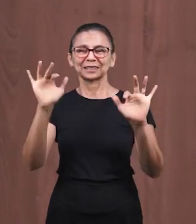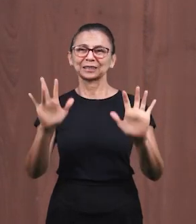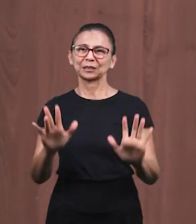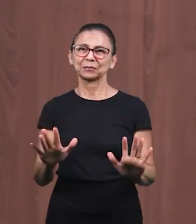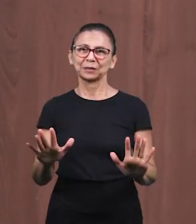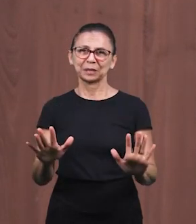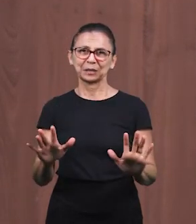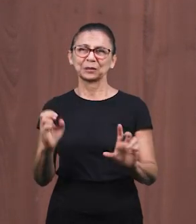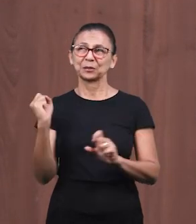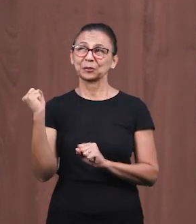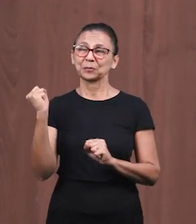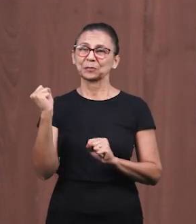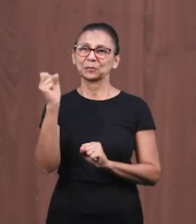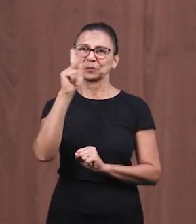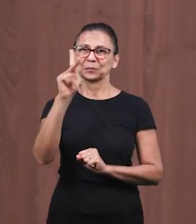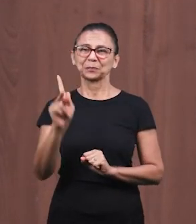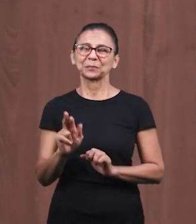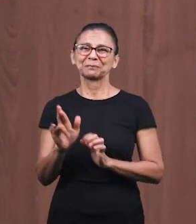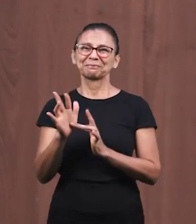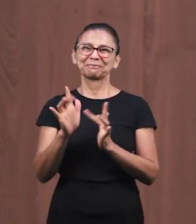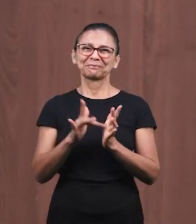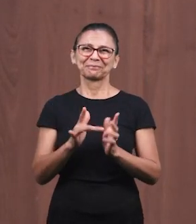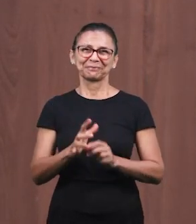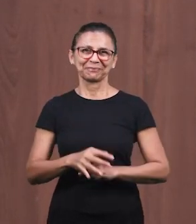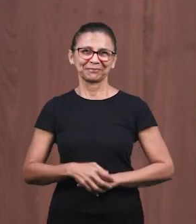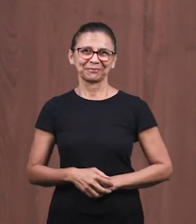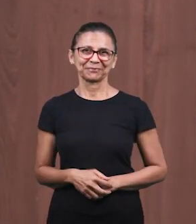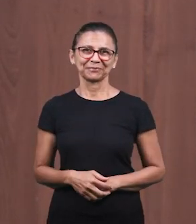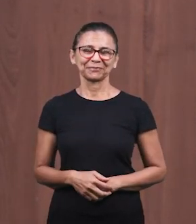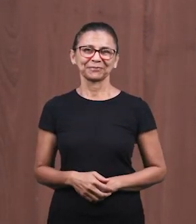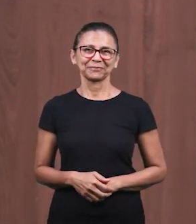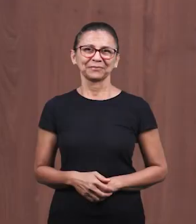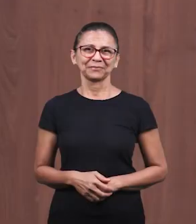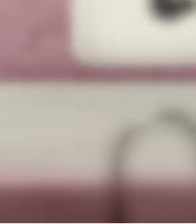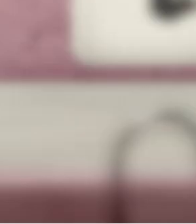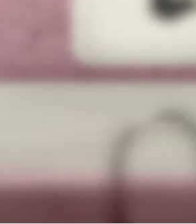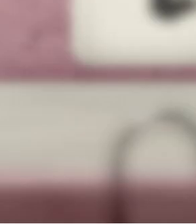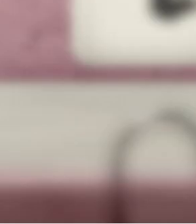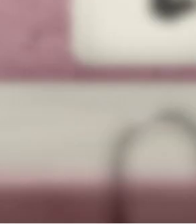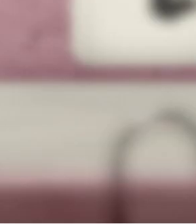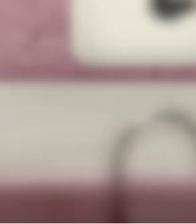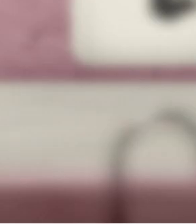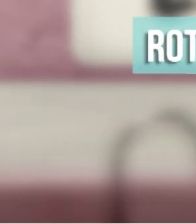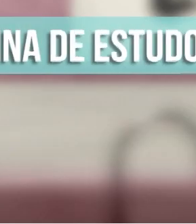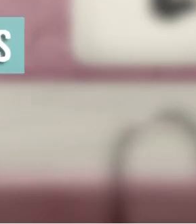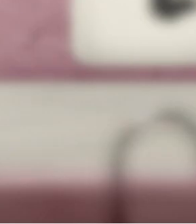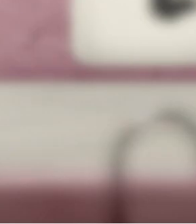Senhor nos abençoe grandemente. A paz do Senhor Jesus.